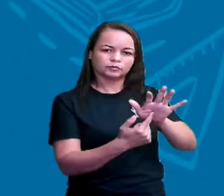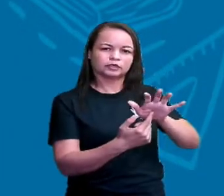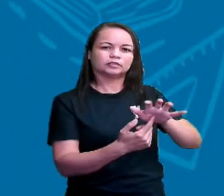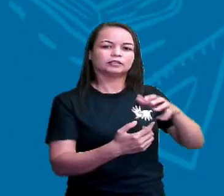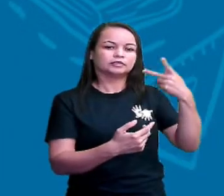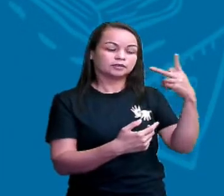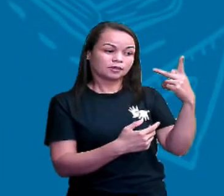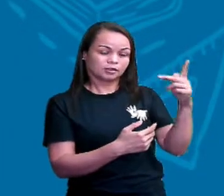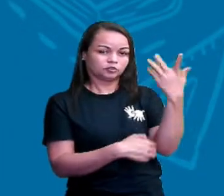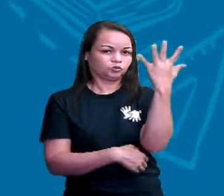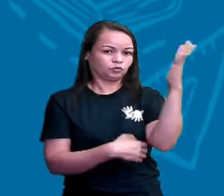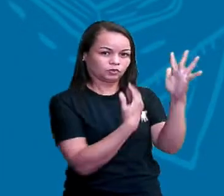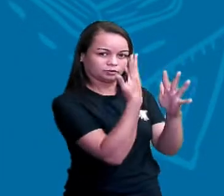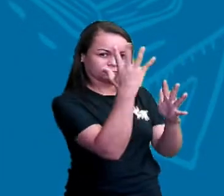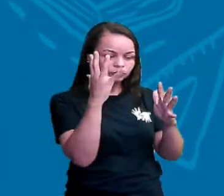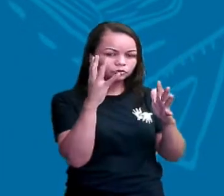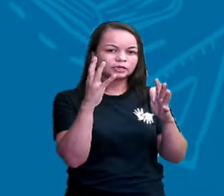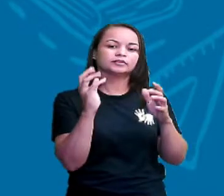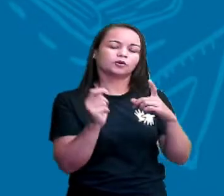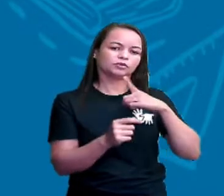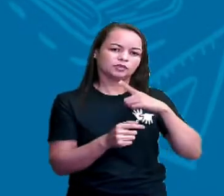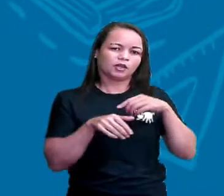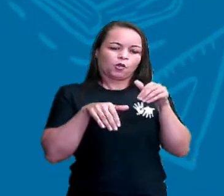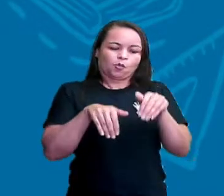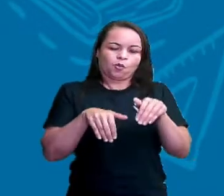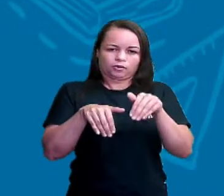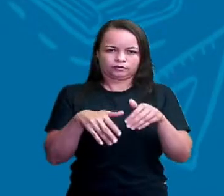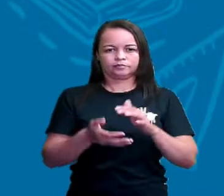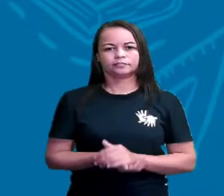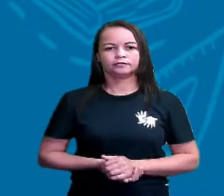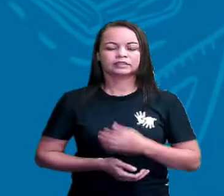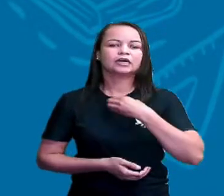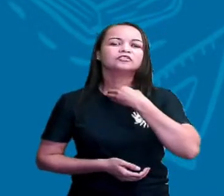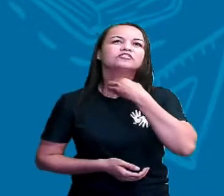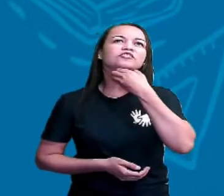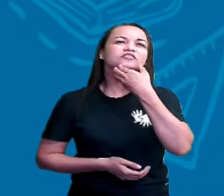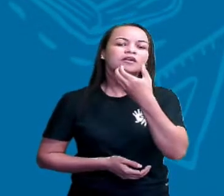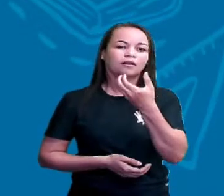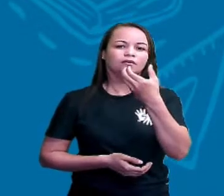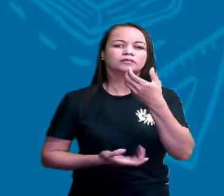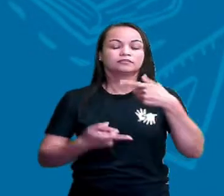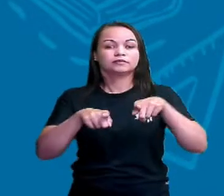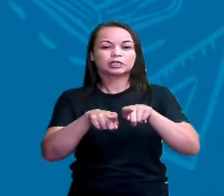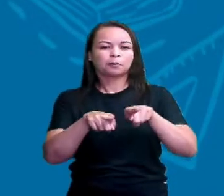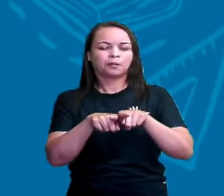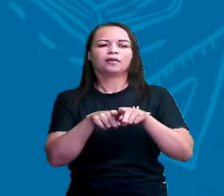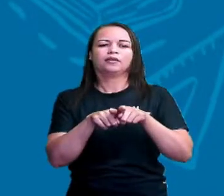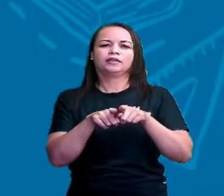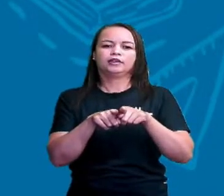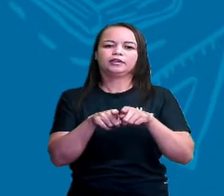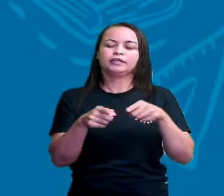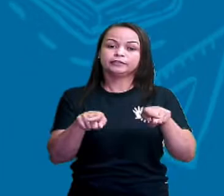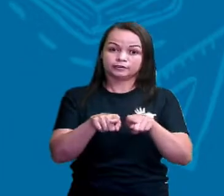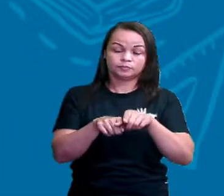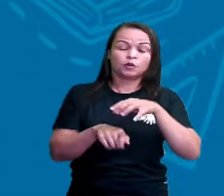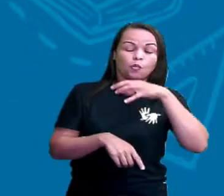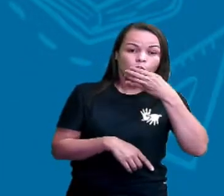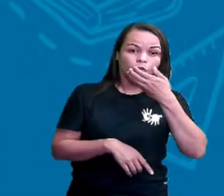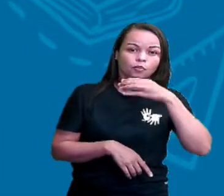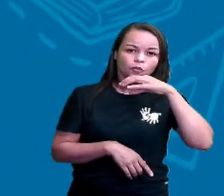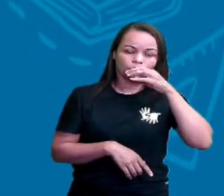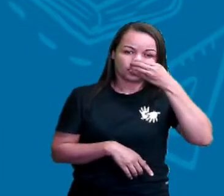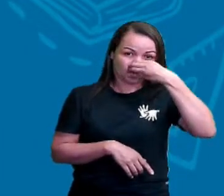de canguru, né? As girafas, né? As girafas, elas também, assim como os elefantes, não vamos